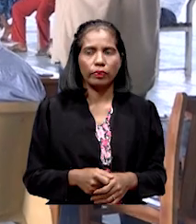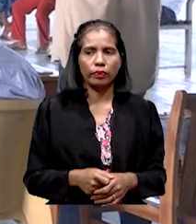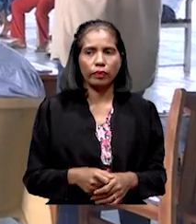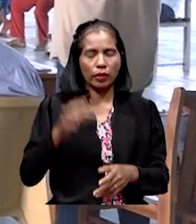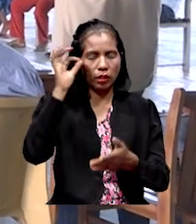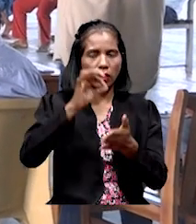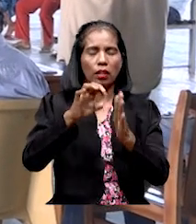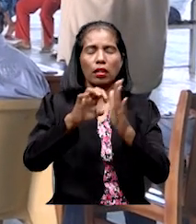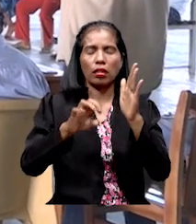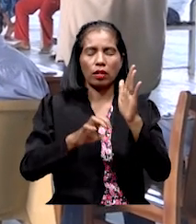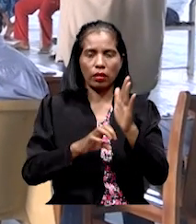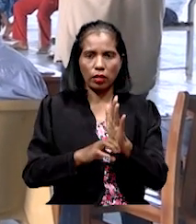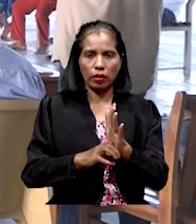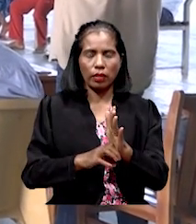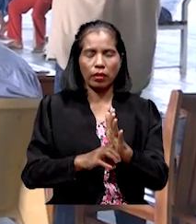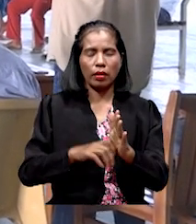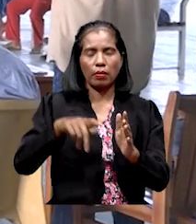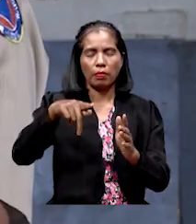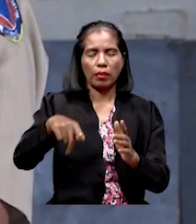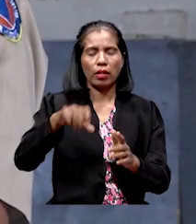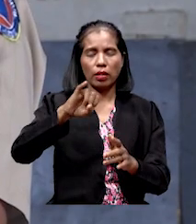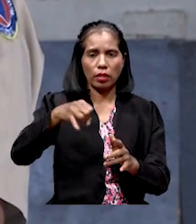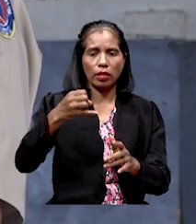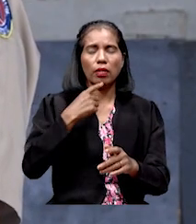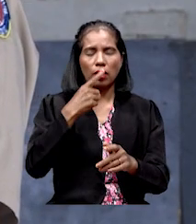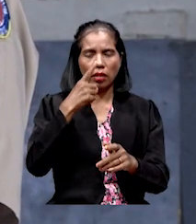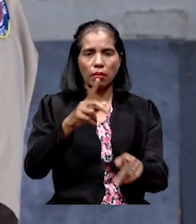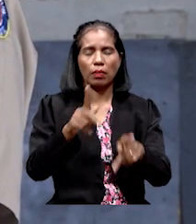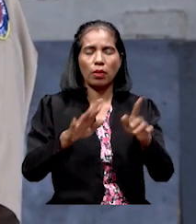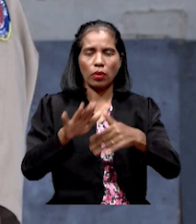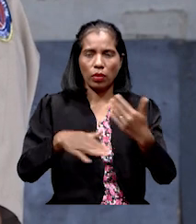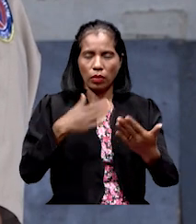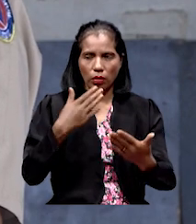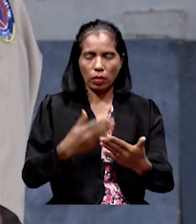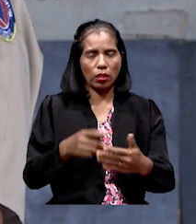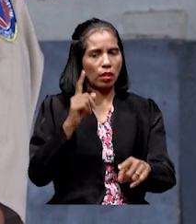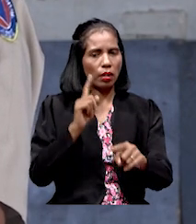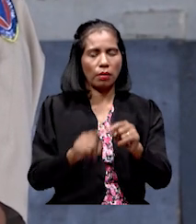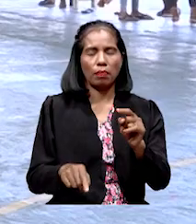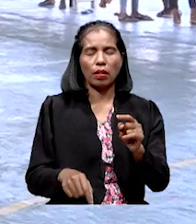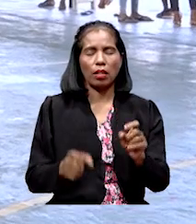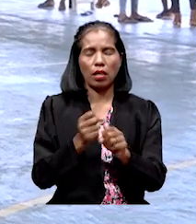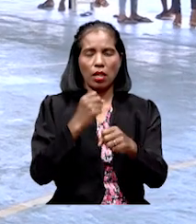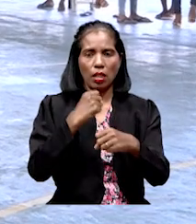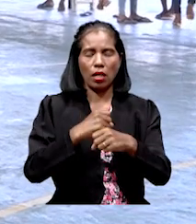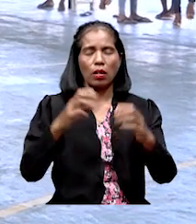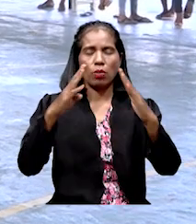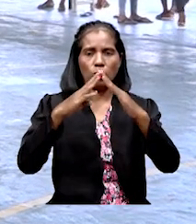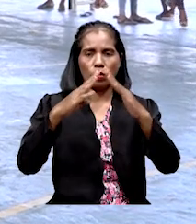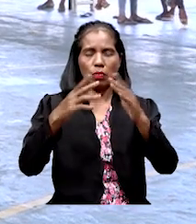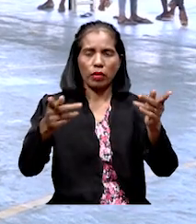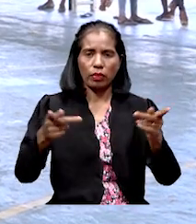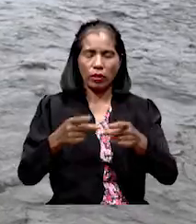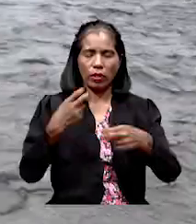Secretaria Estado Proteção Civil na fatin halo apelo ba comunidade rotu atula bele constrói uma ia fatin risco